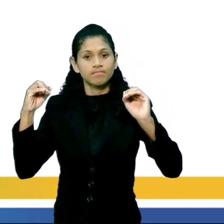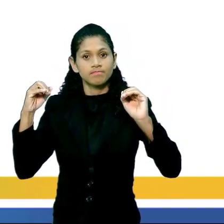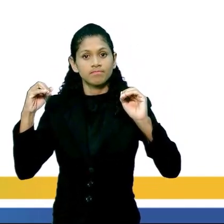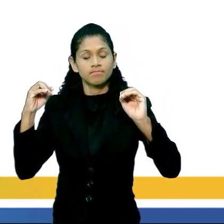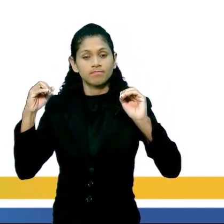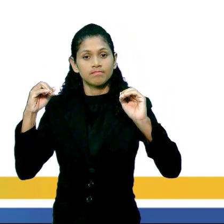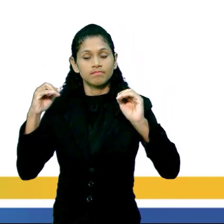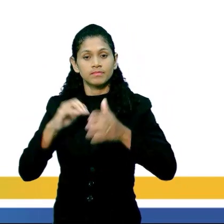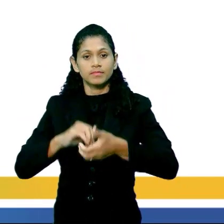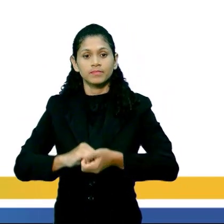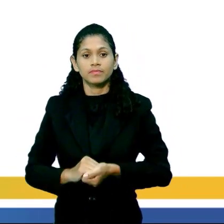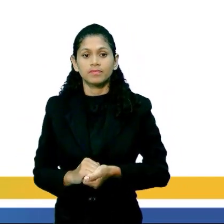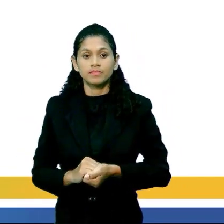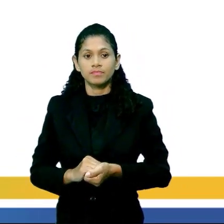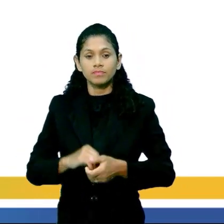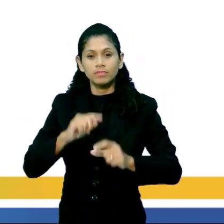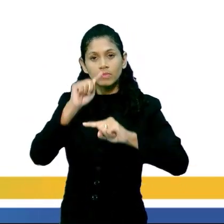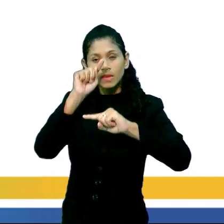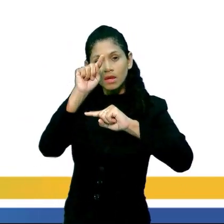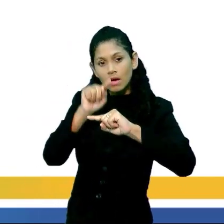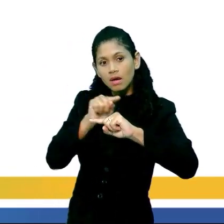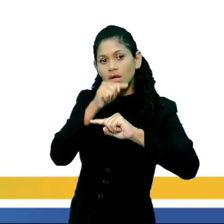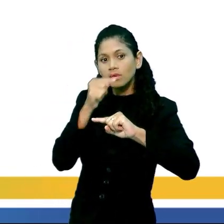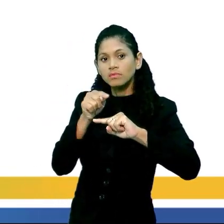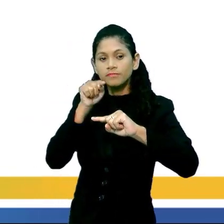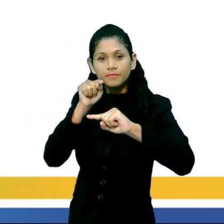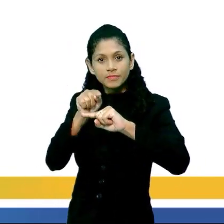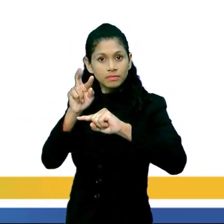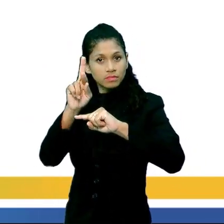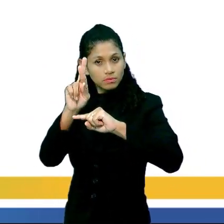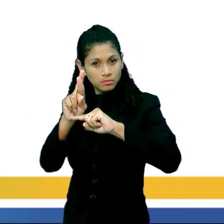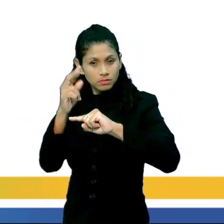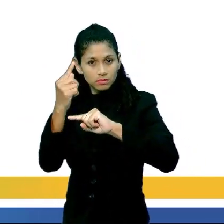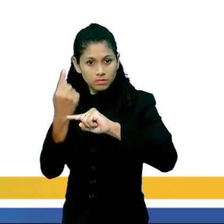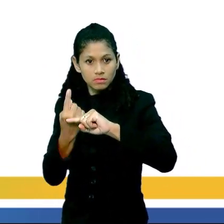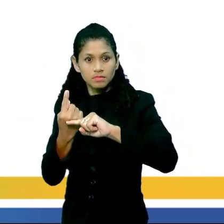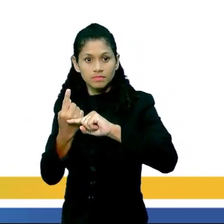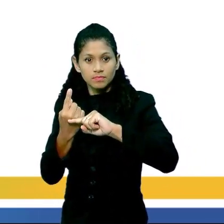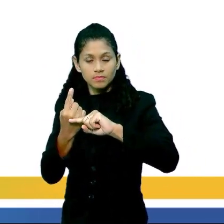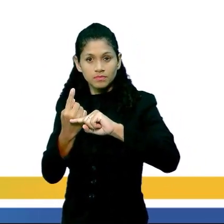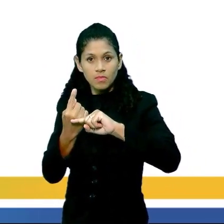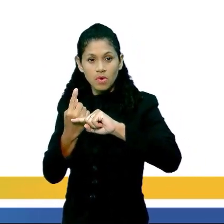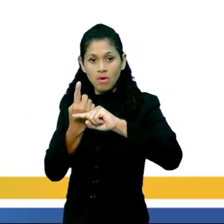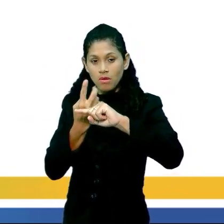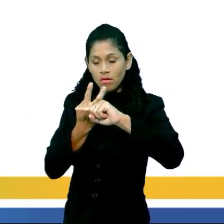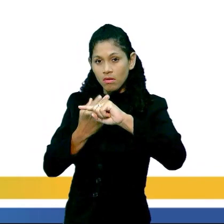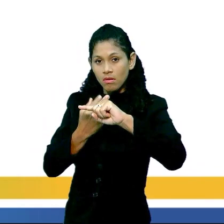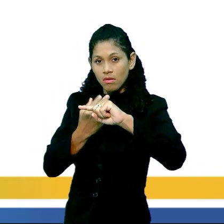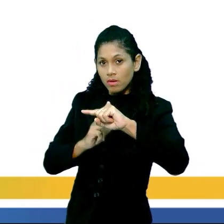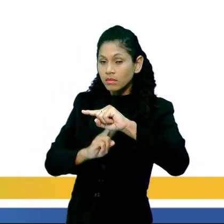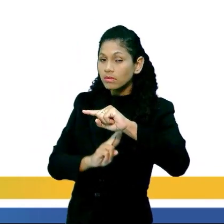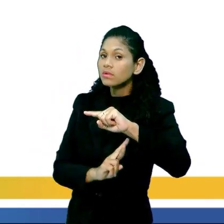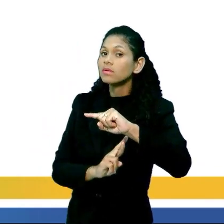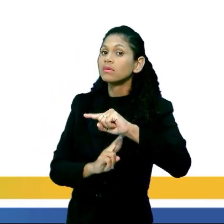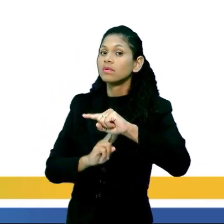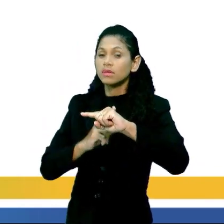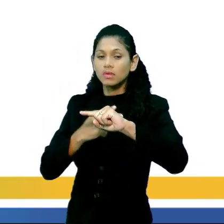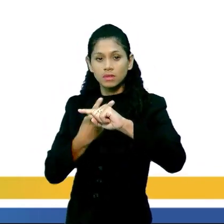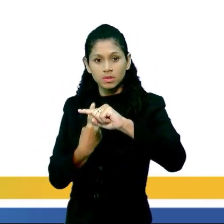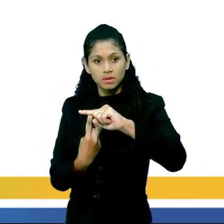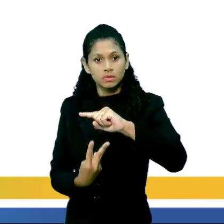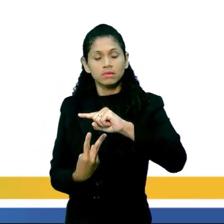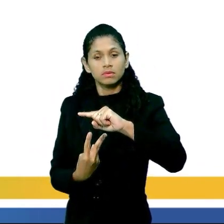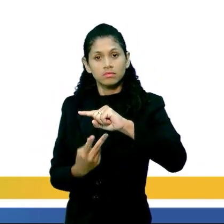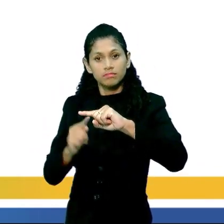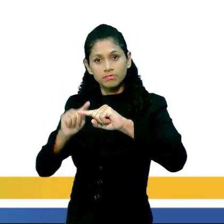os lados. Então, vai ficar alfa vezes R1 sobre o mesmo valor de cima, o mesmo